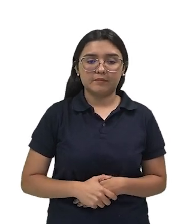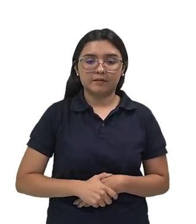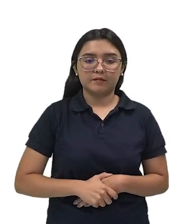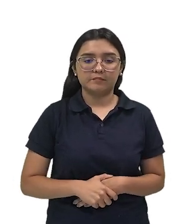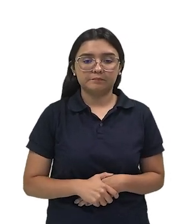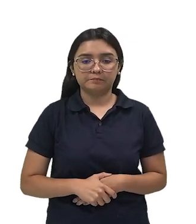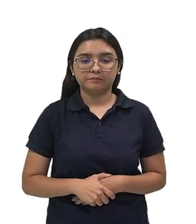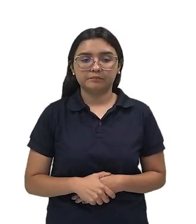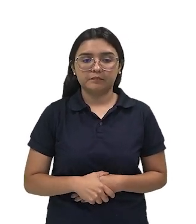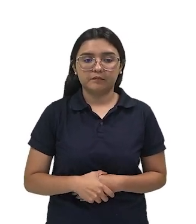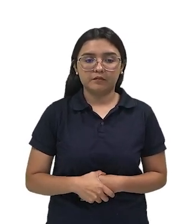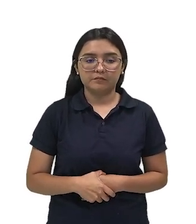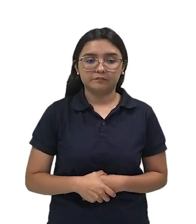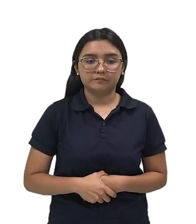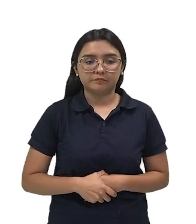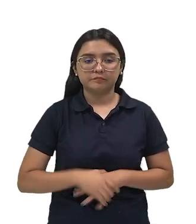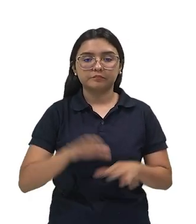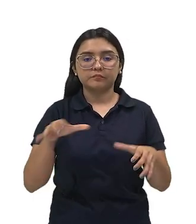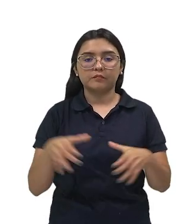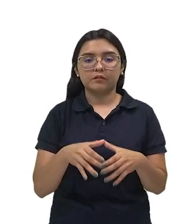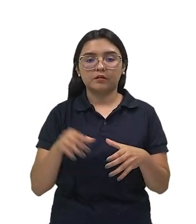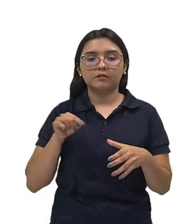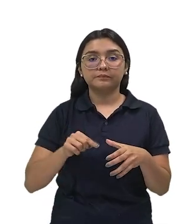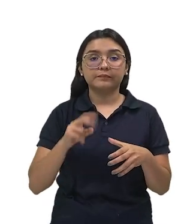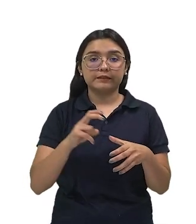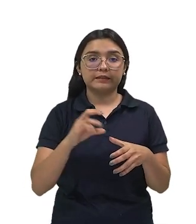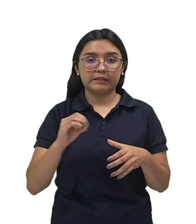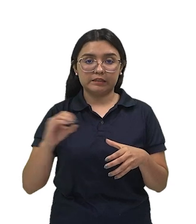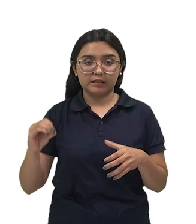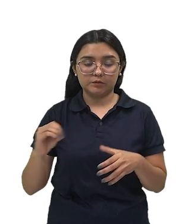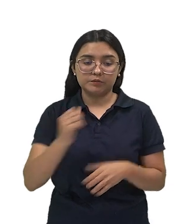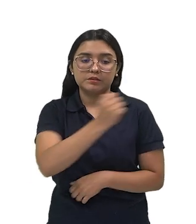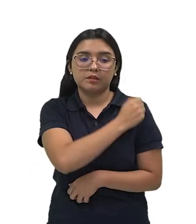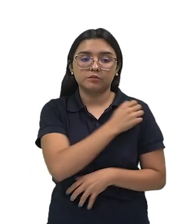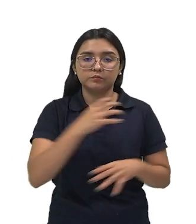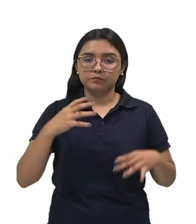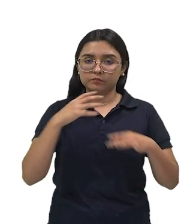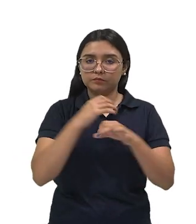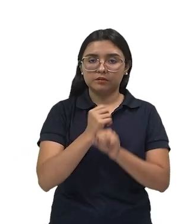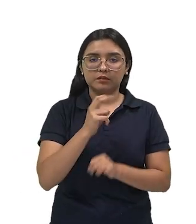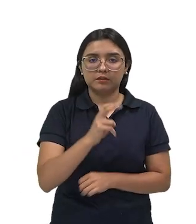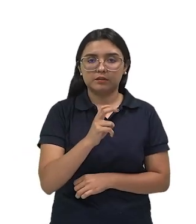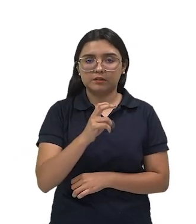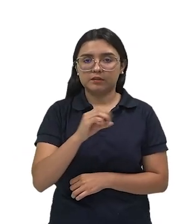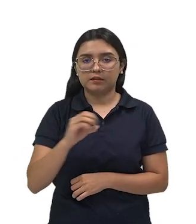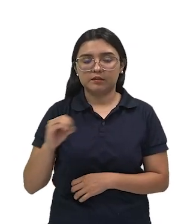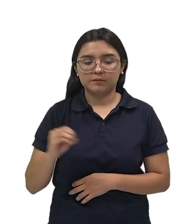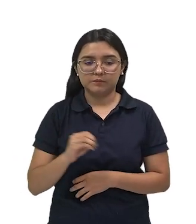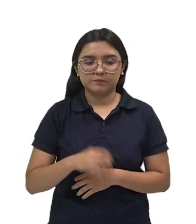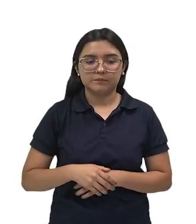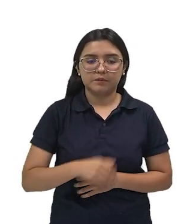Vamos supor que ela seja de 500 alunos, olha, ao todo, 500